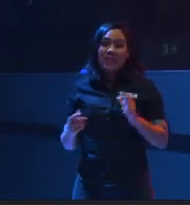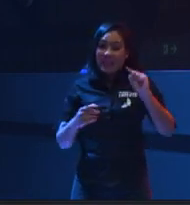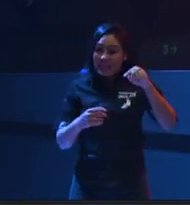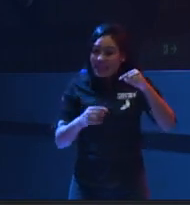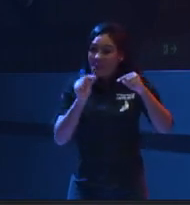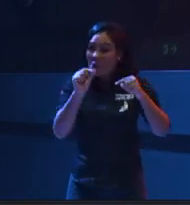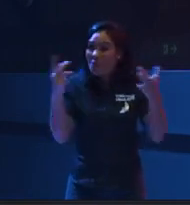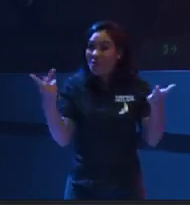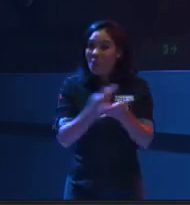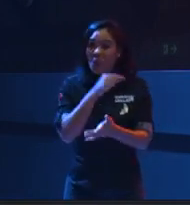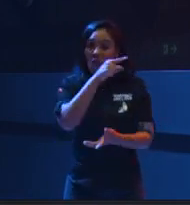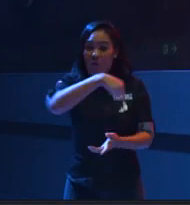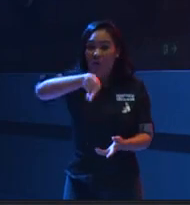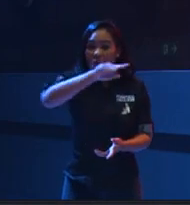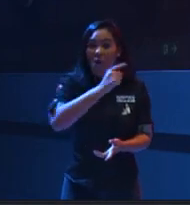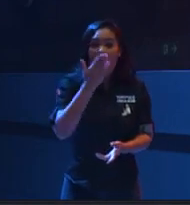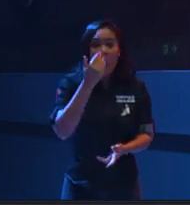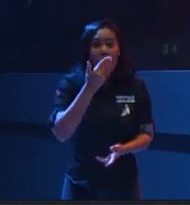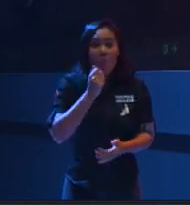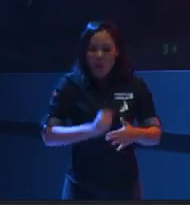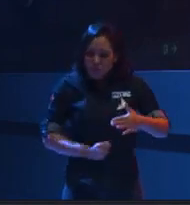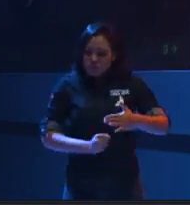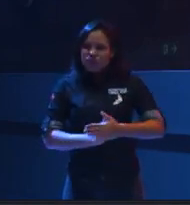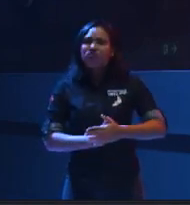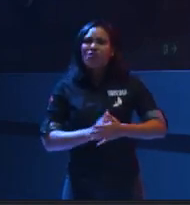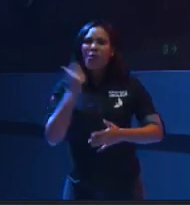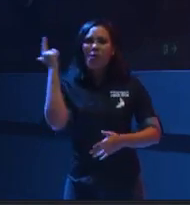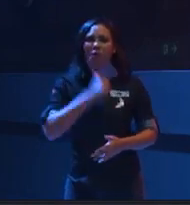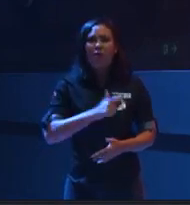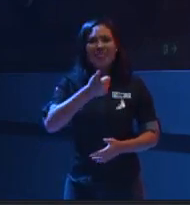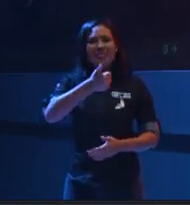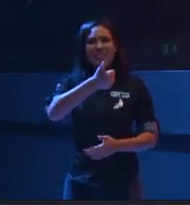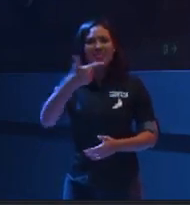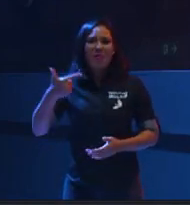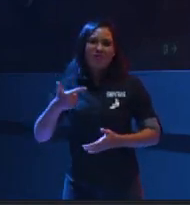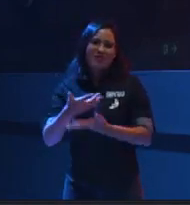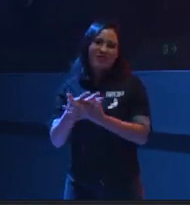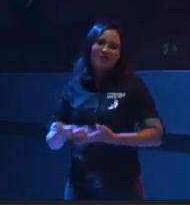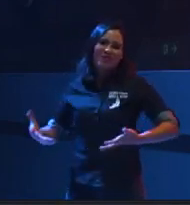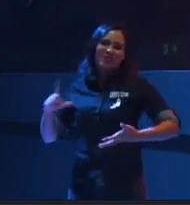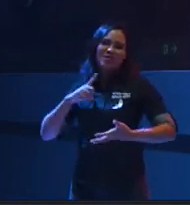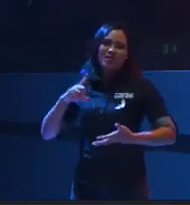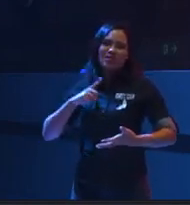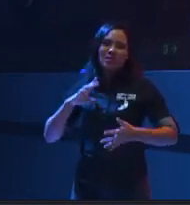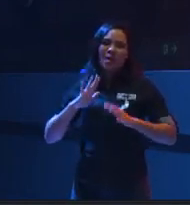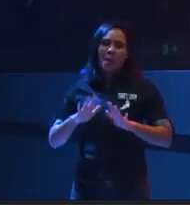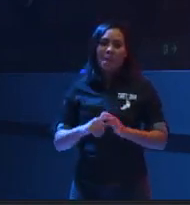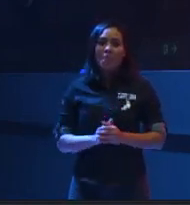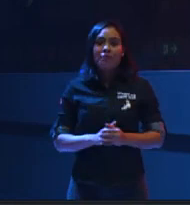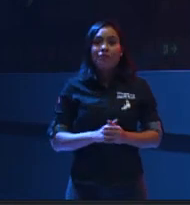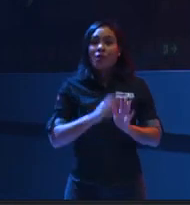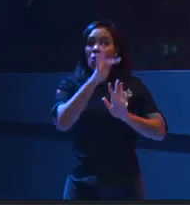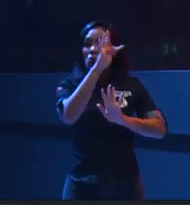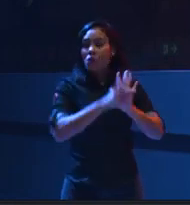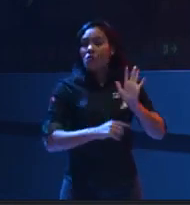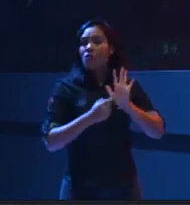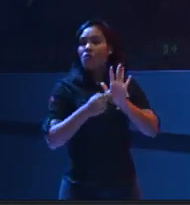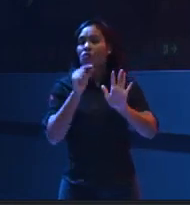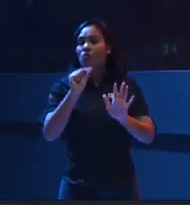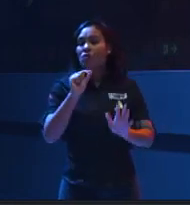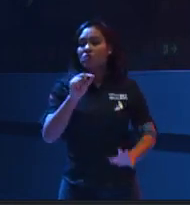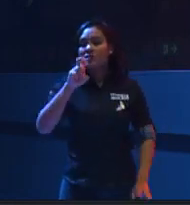problema sem solução Sabe quantas pessoas estavam na diz o texto cinco mil homens